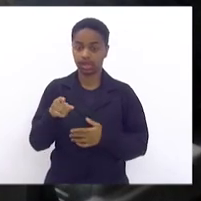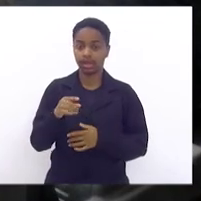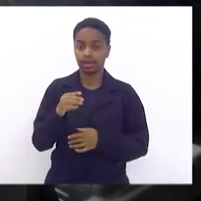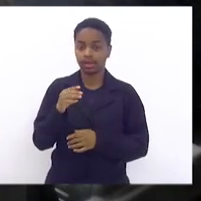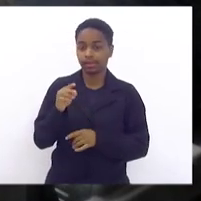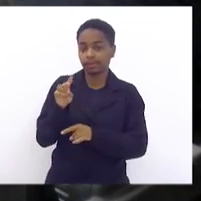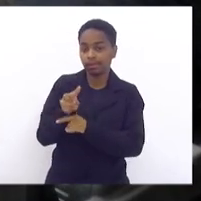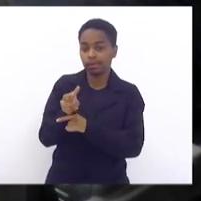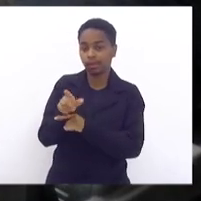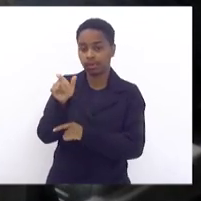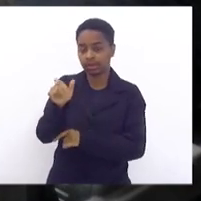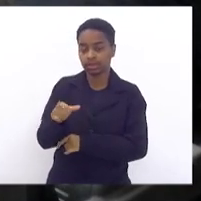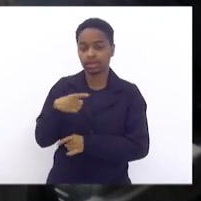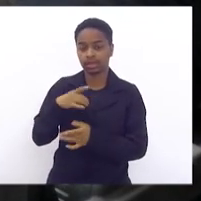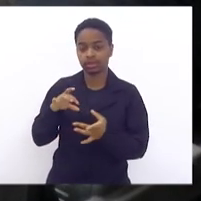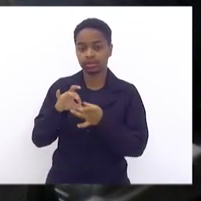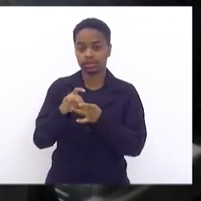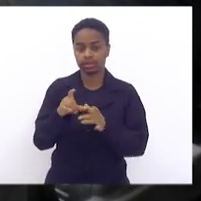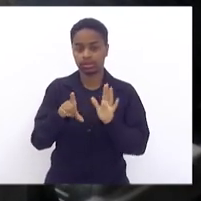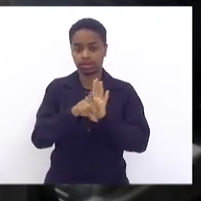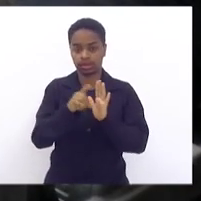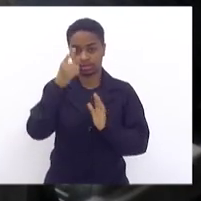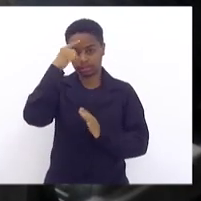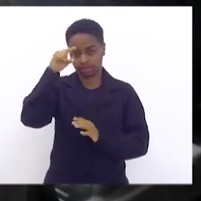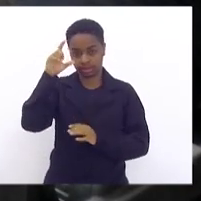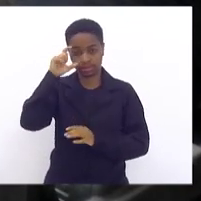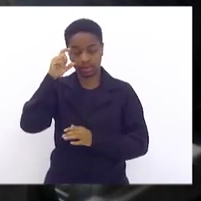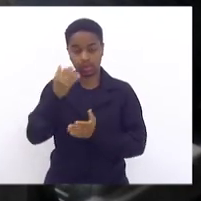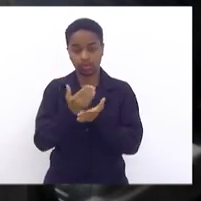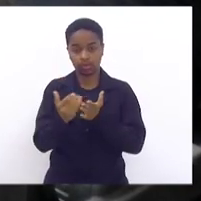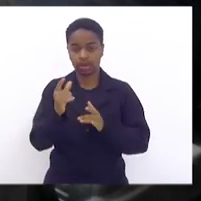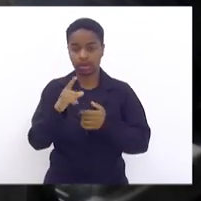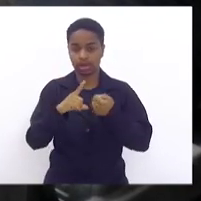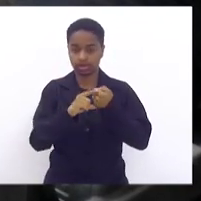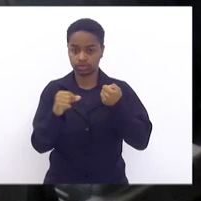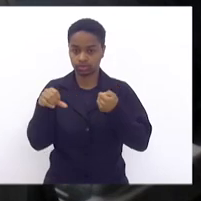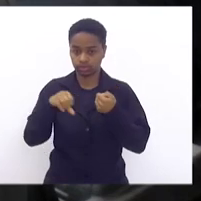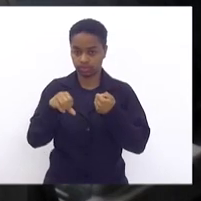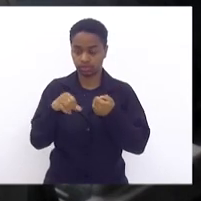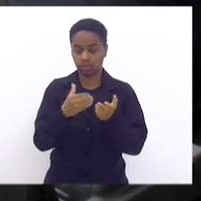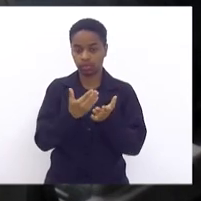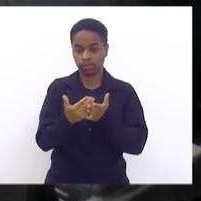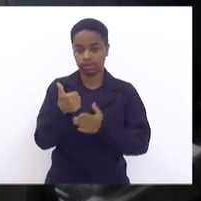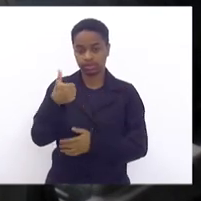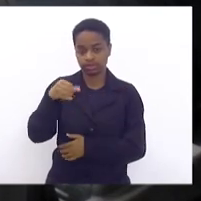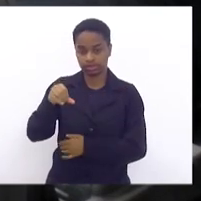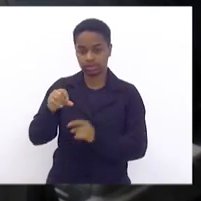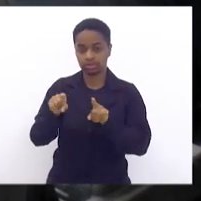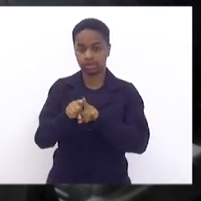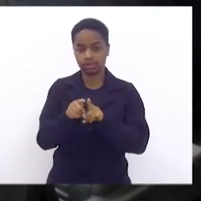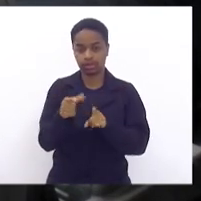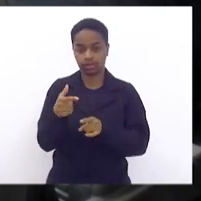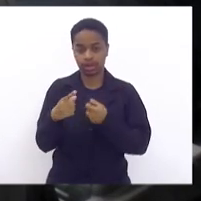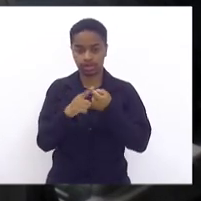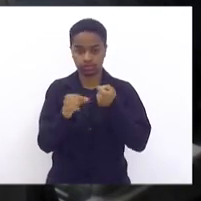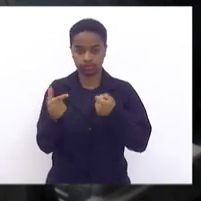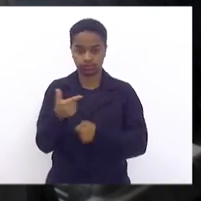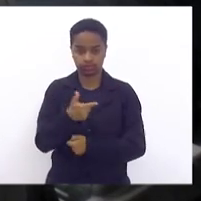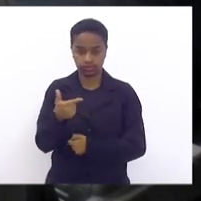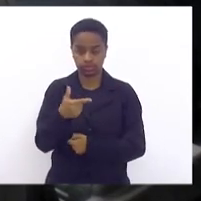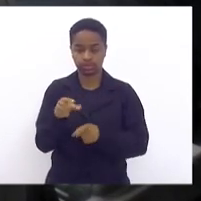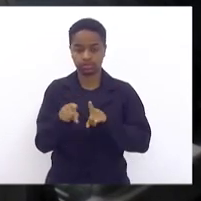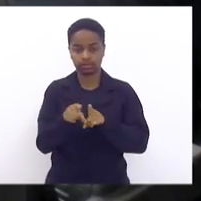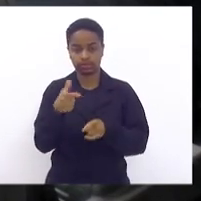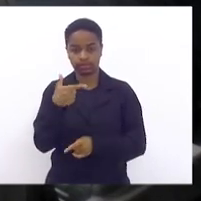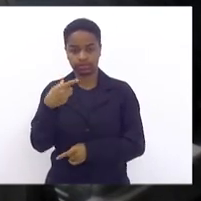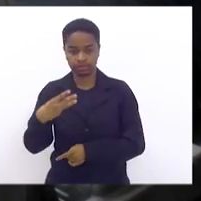previstas na Maria da Penha, né, que já começa ali desde o artigo 9º, inicia no artigo 19, mais fortemente no 22, no 23 e